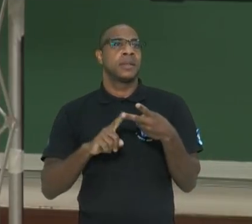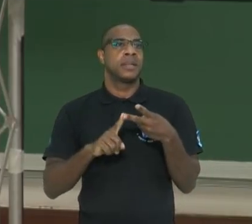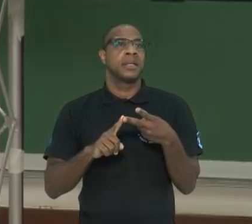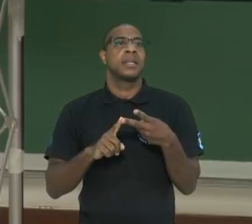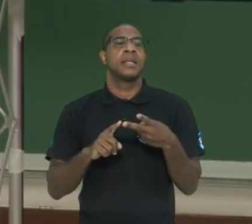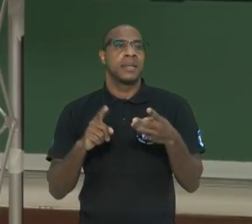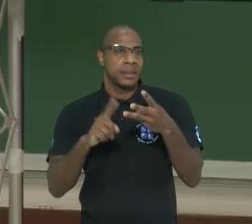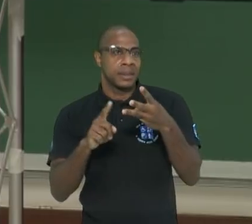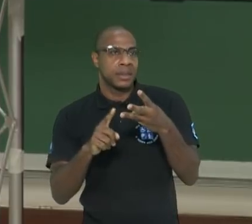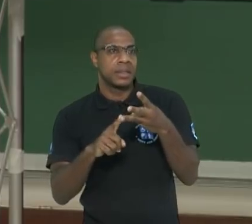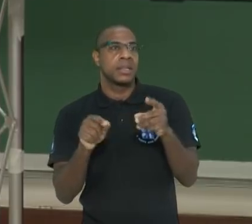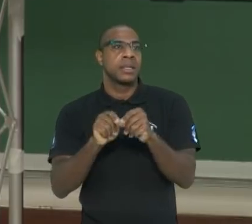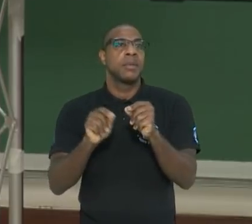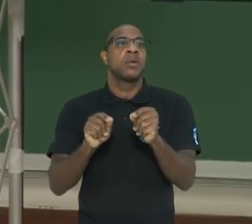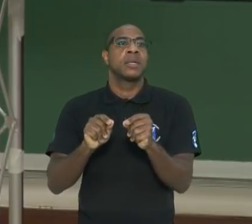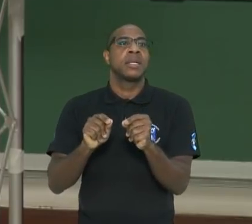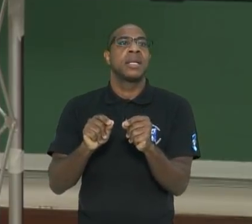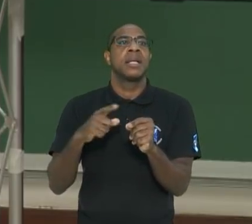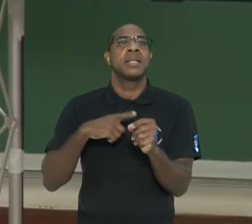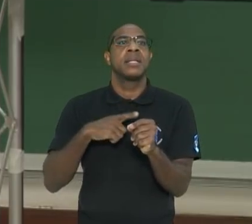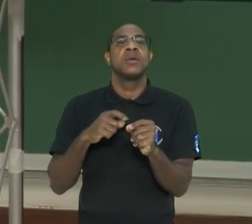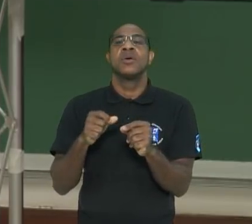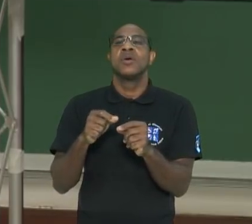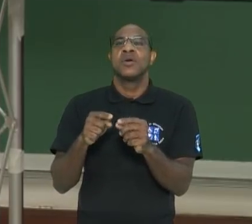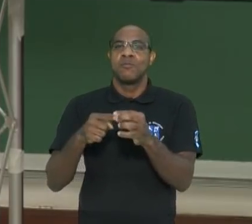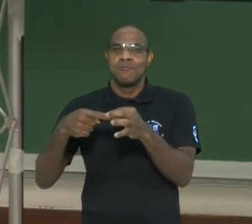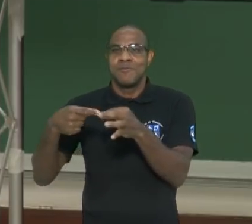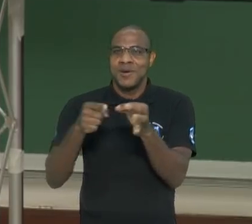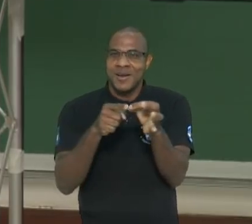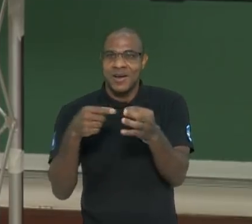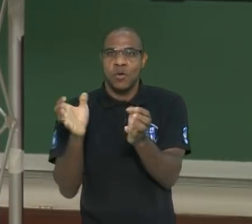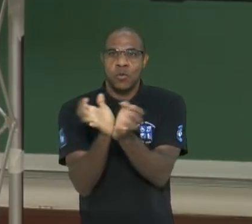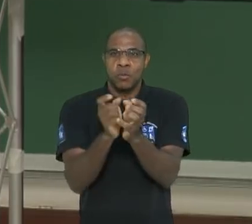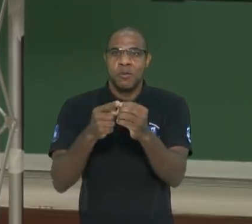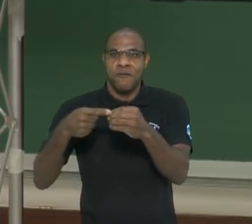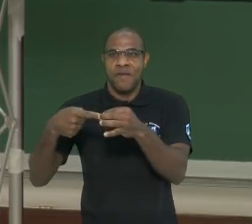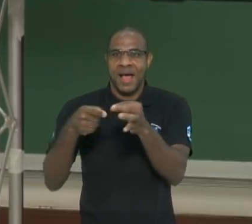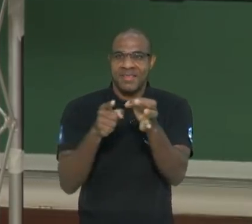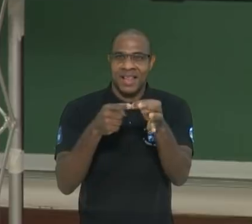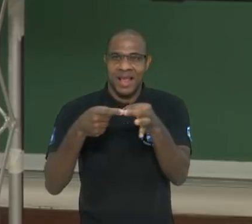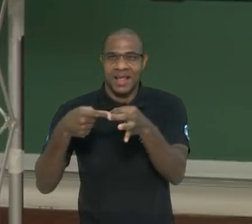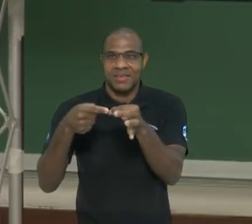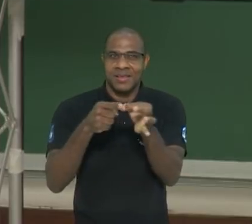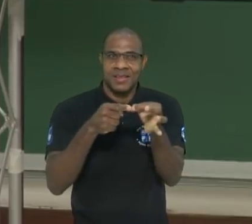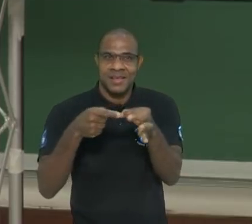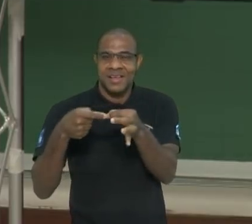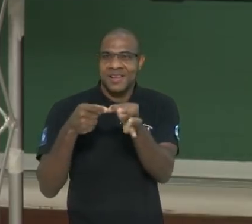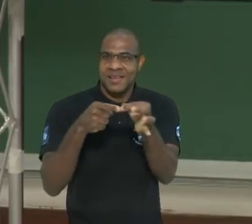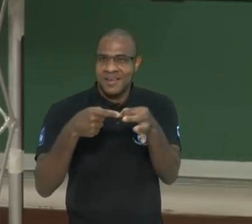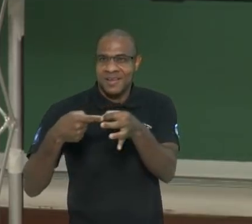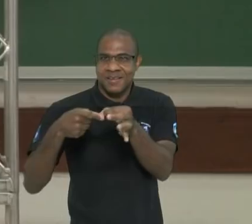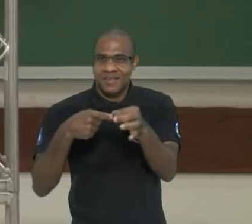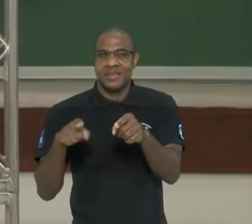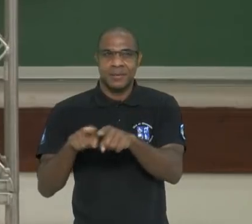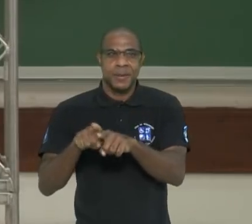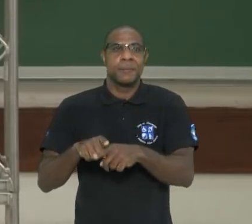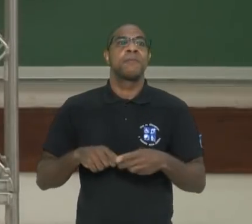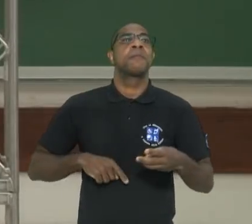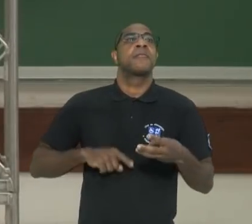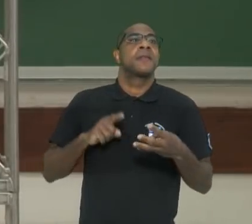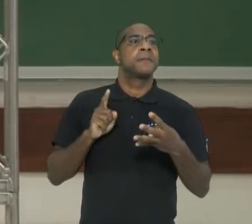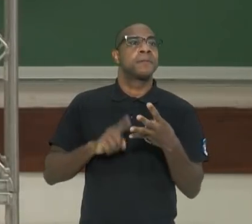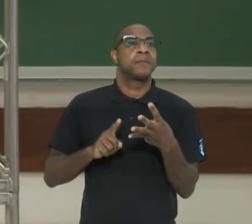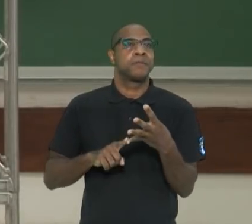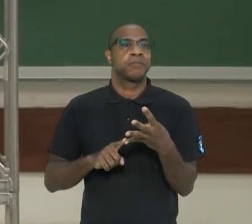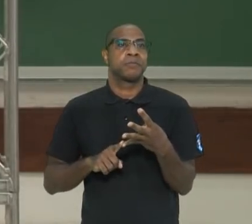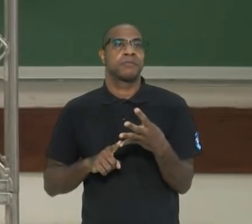chamadas dinoflagelados, podem produzir substâncias tóxicas na água e a gente tem que ficar atento, enquanto que outras